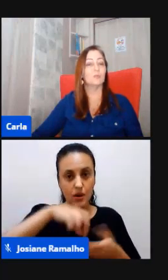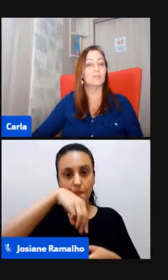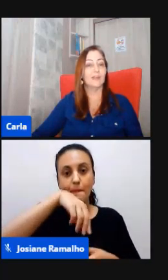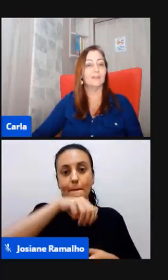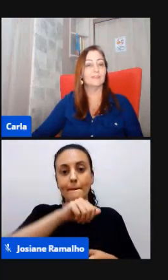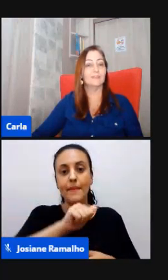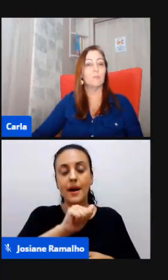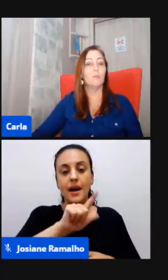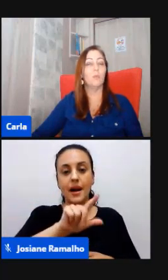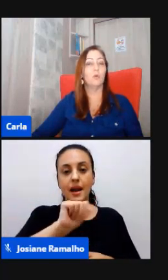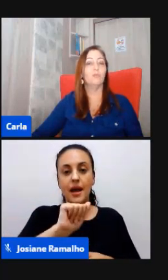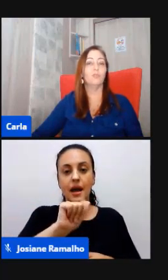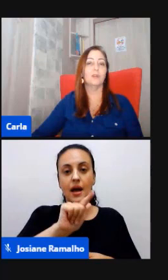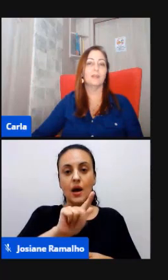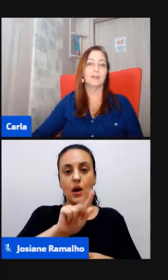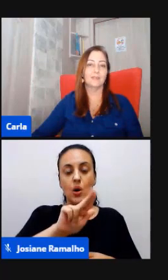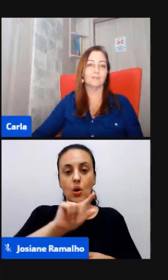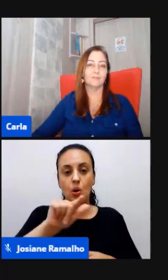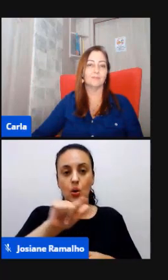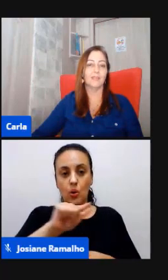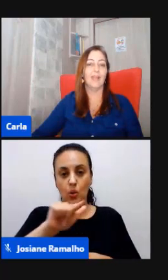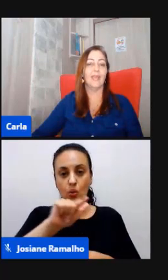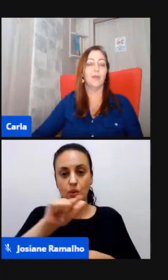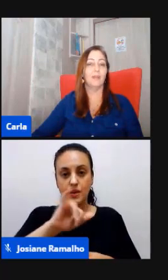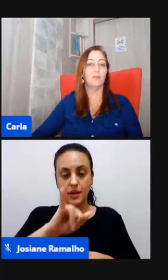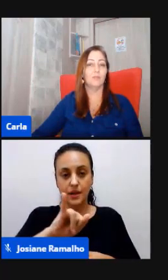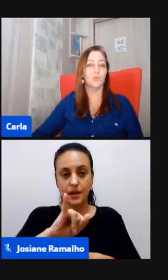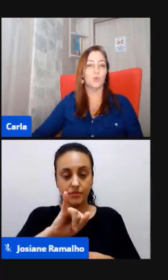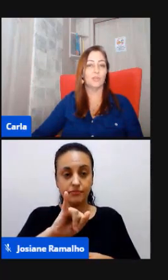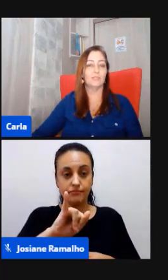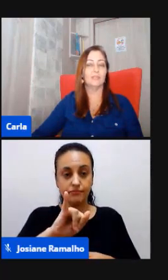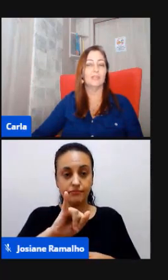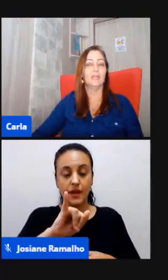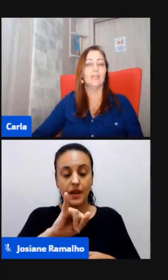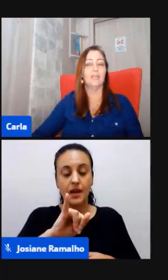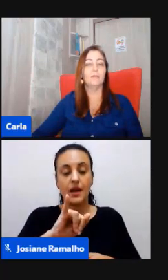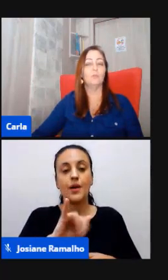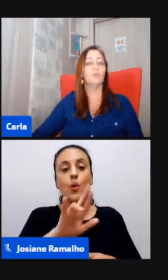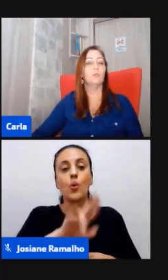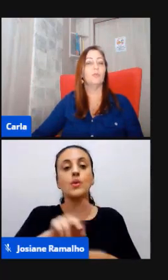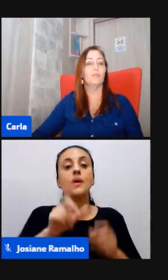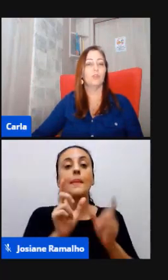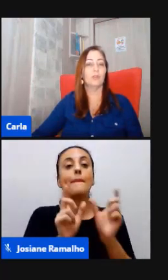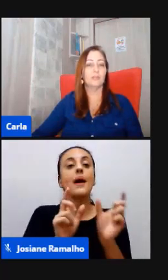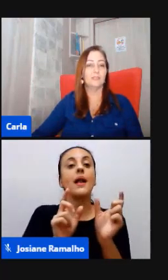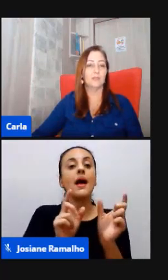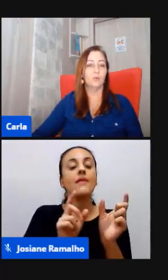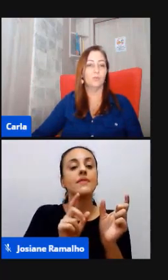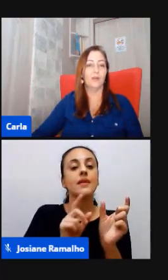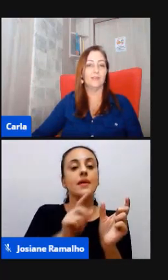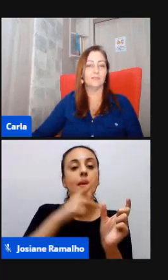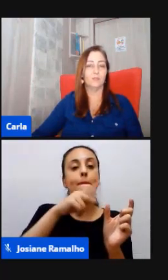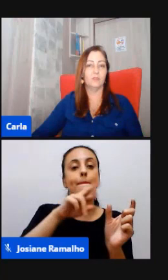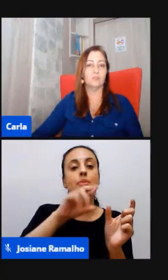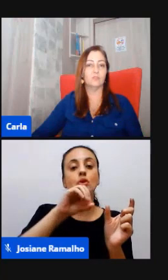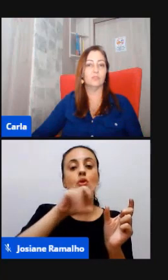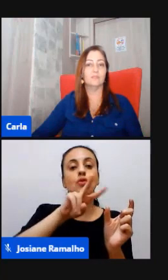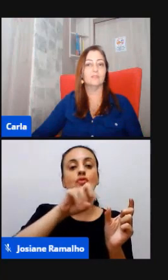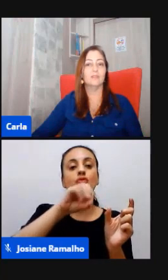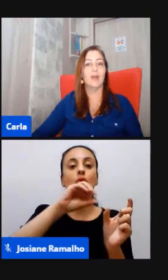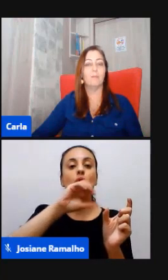e ele nos traz provocar, é a palavra de ordem. Ele nos provoca, então, a